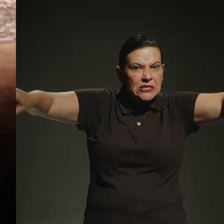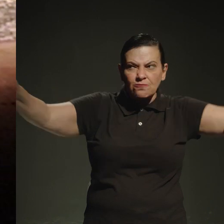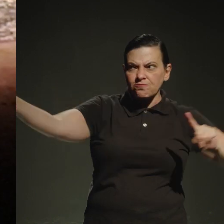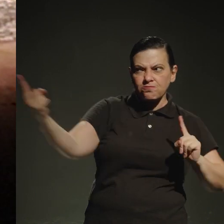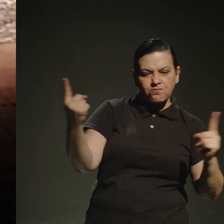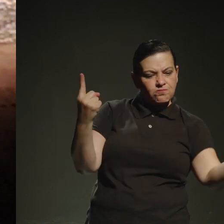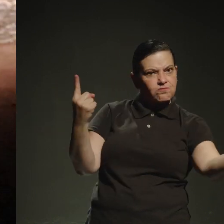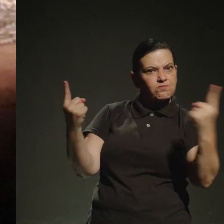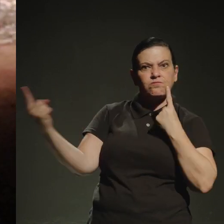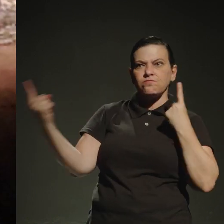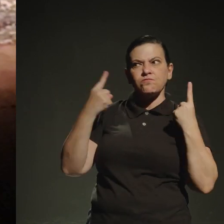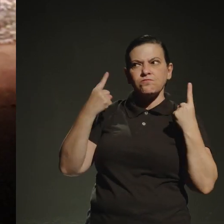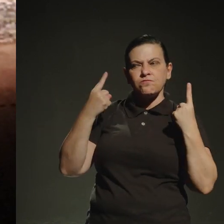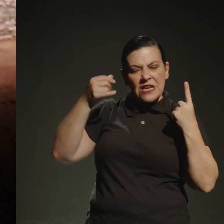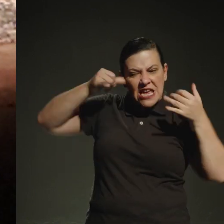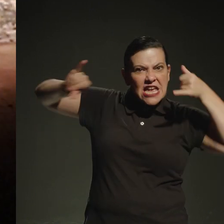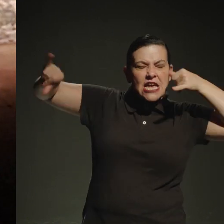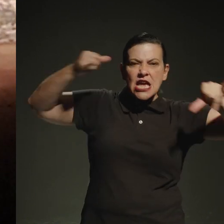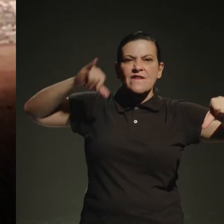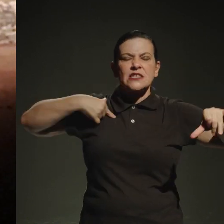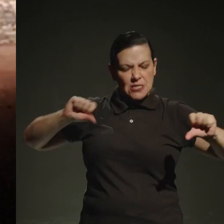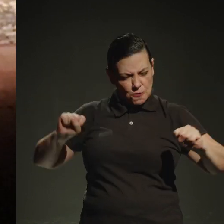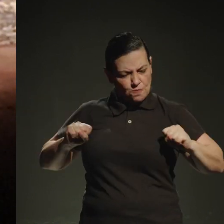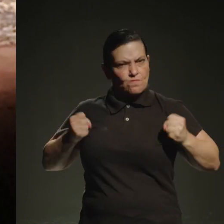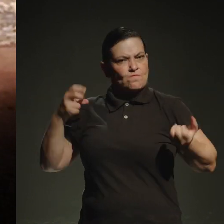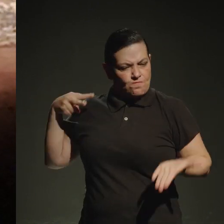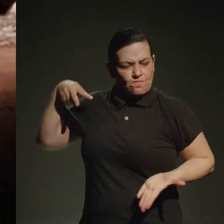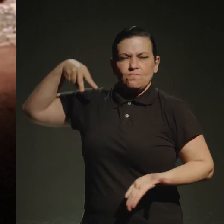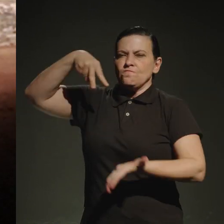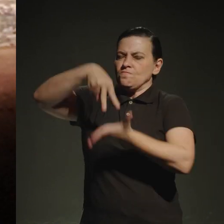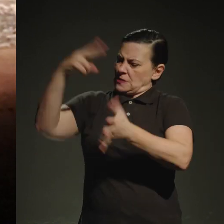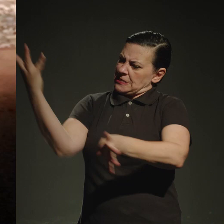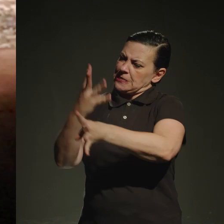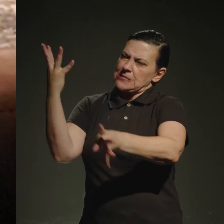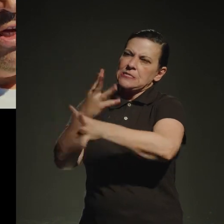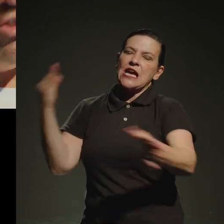que feiticeiros e negromantes escolheram para seus nauseabundos batuques.